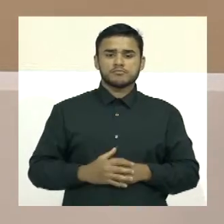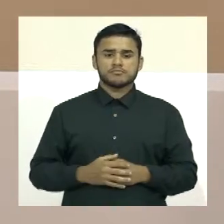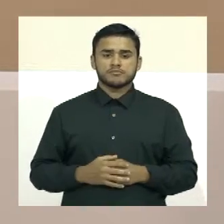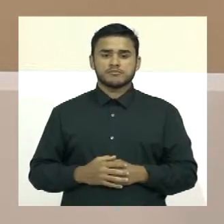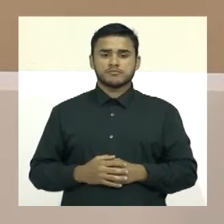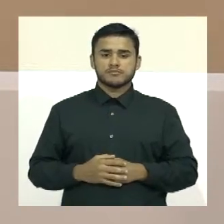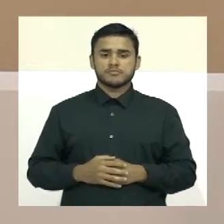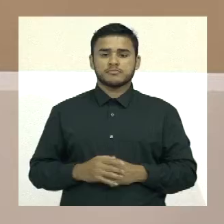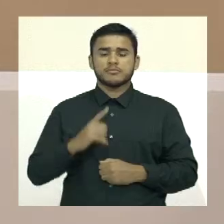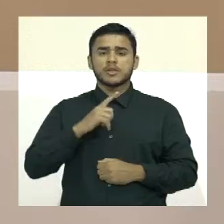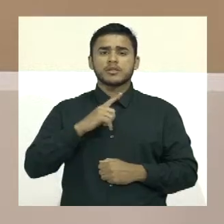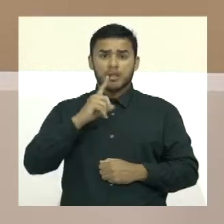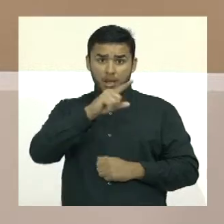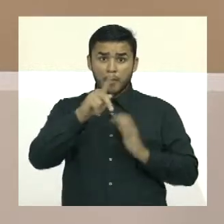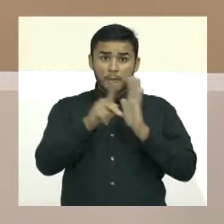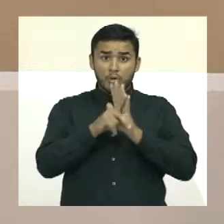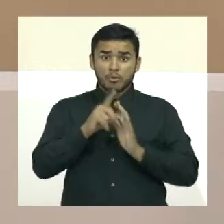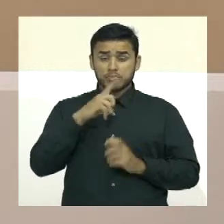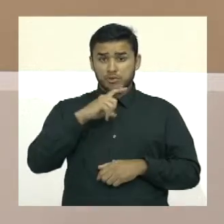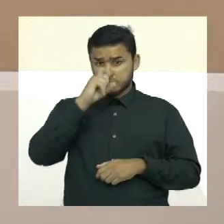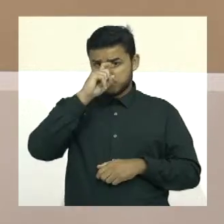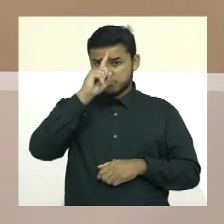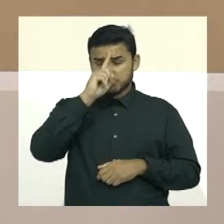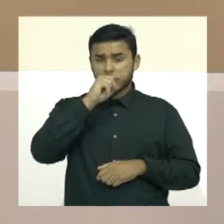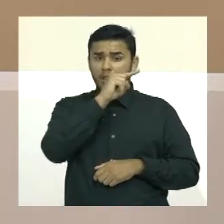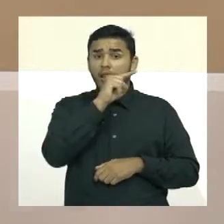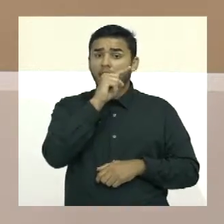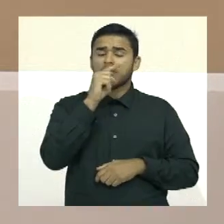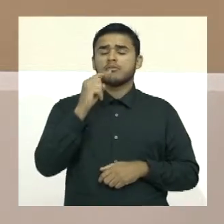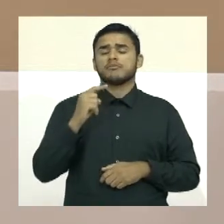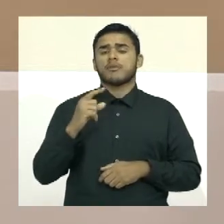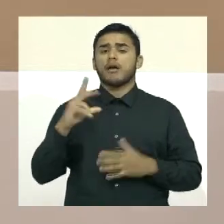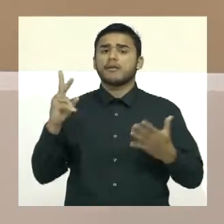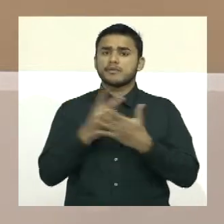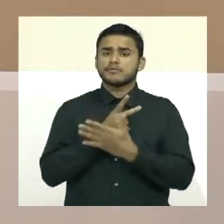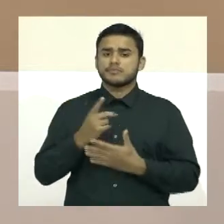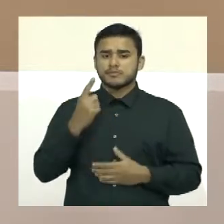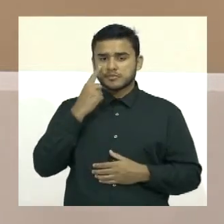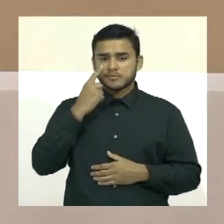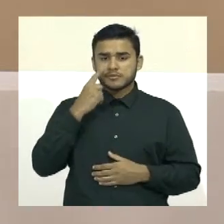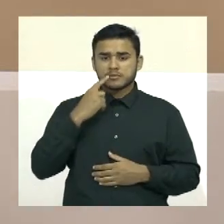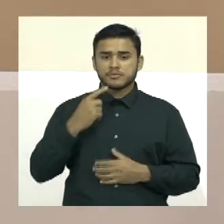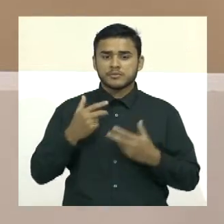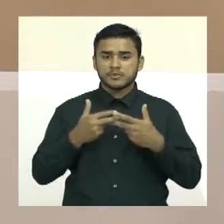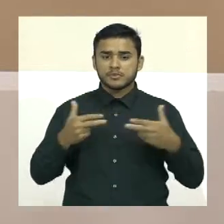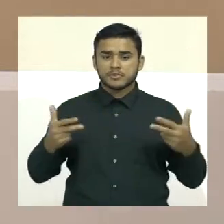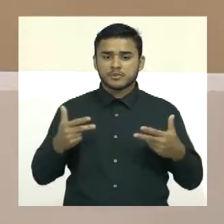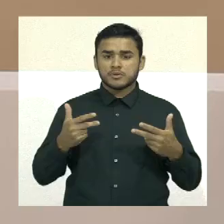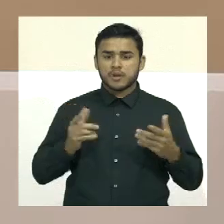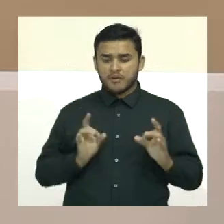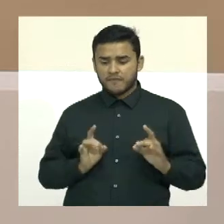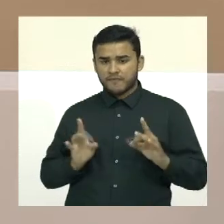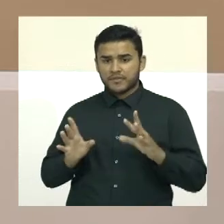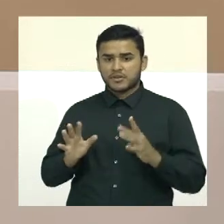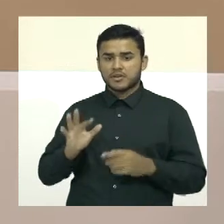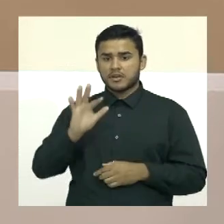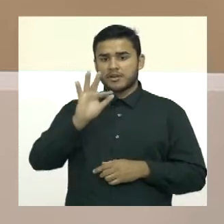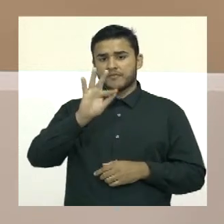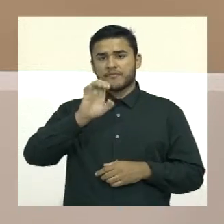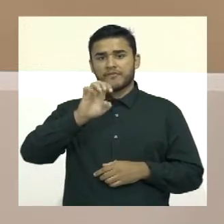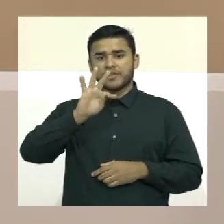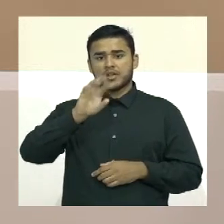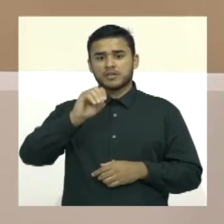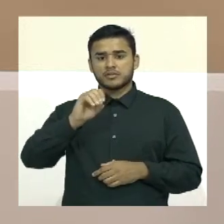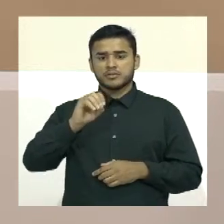Planned Parenthood. Essa clínica, ela foi flagrada comercializando pedaços de fetos, comercializando